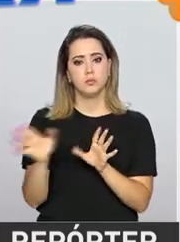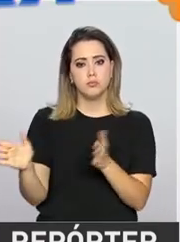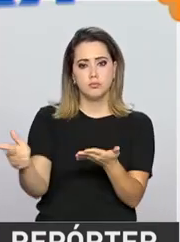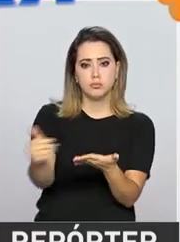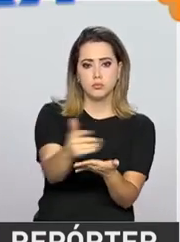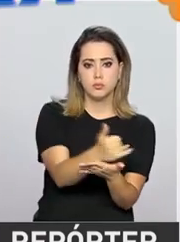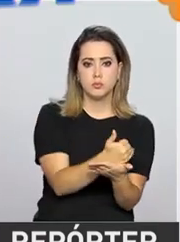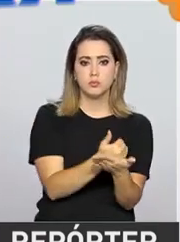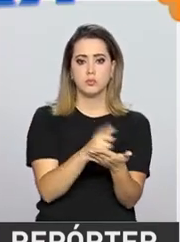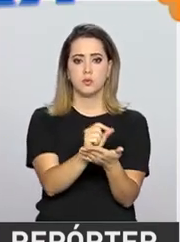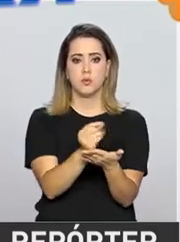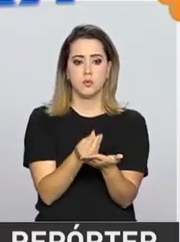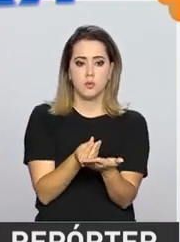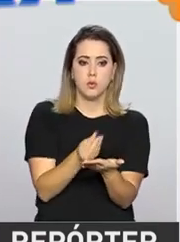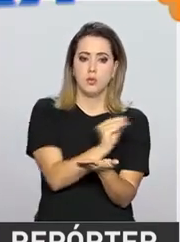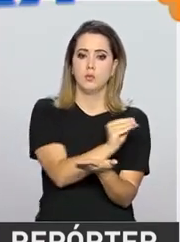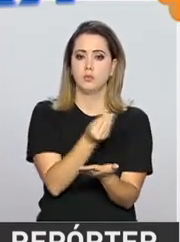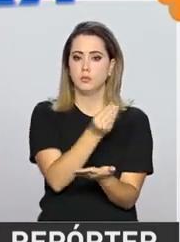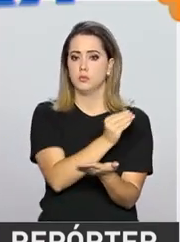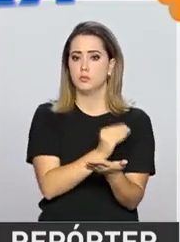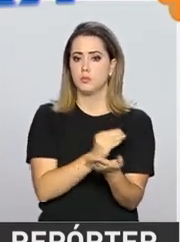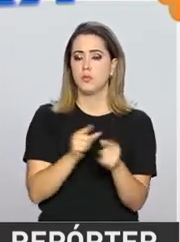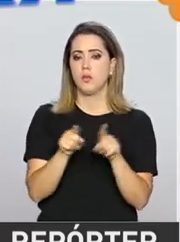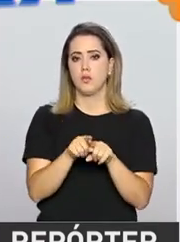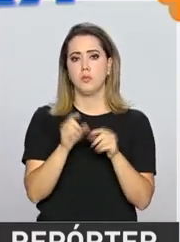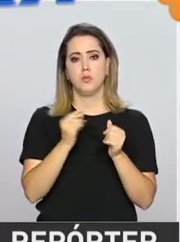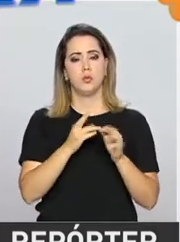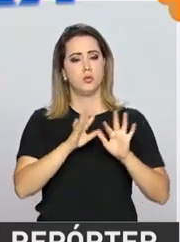recursos para transferir parte deles para fundos sociais.